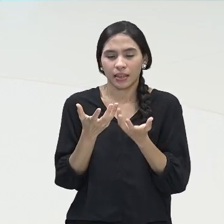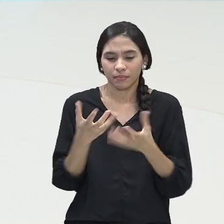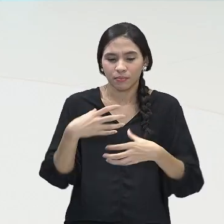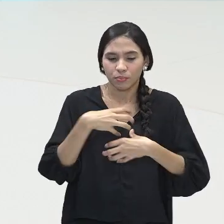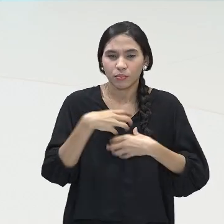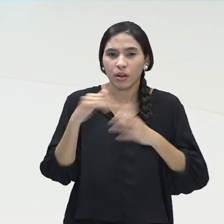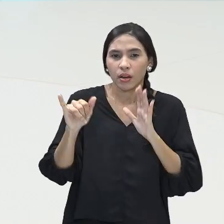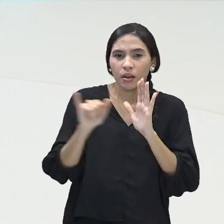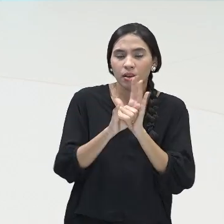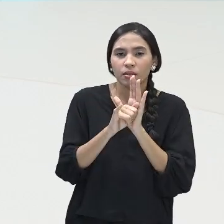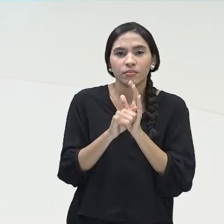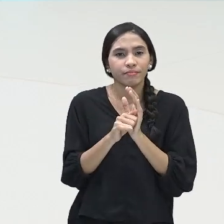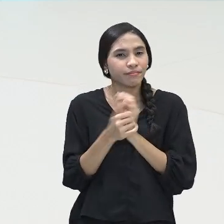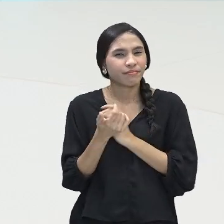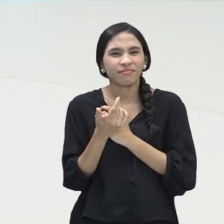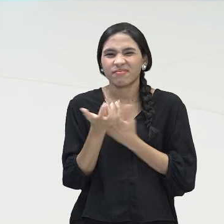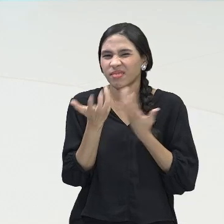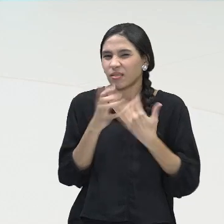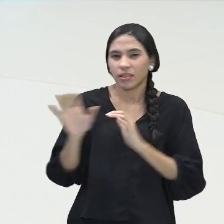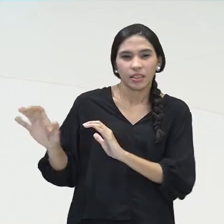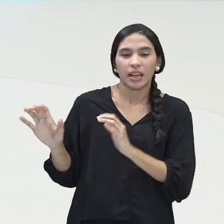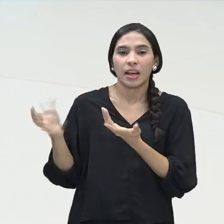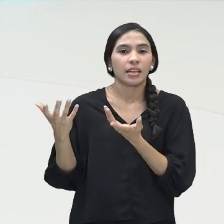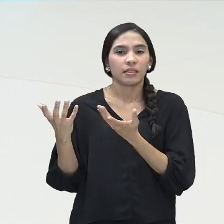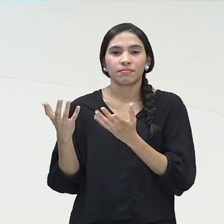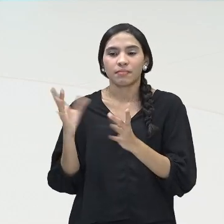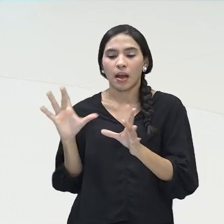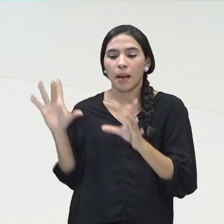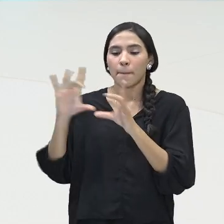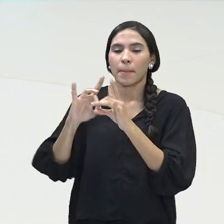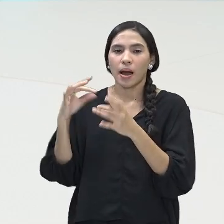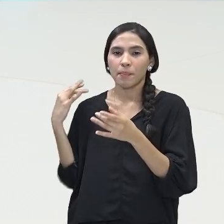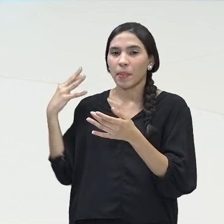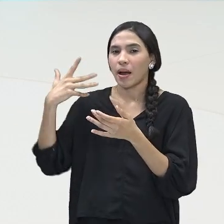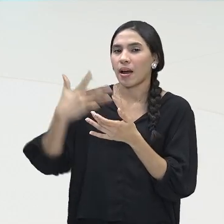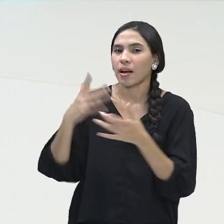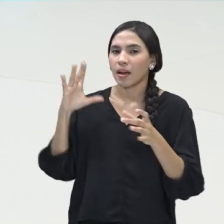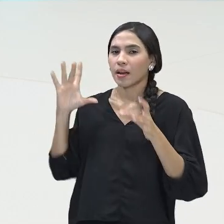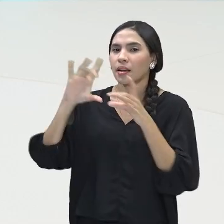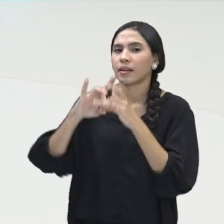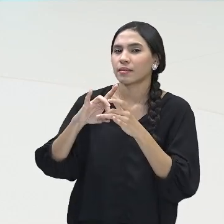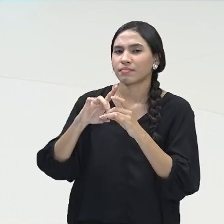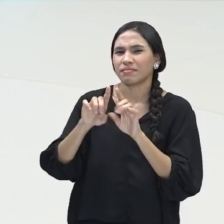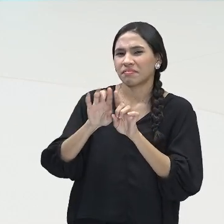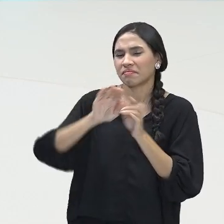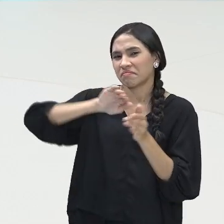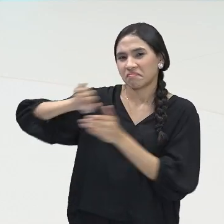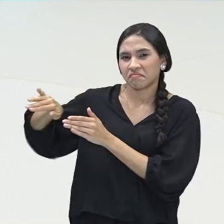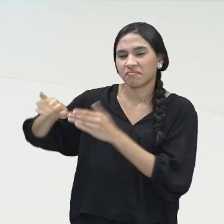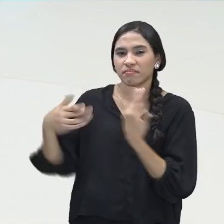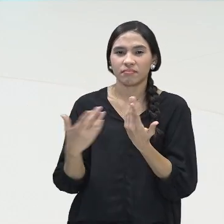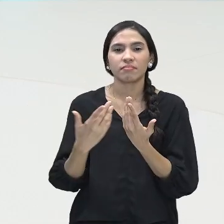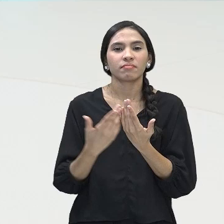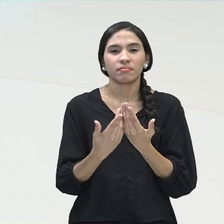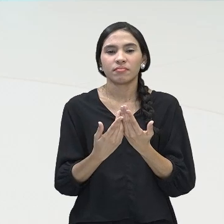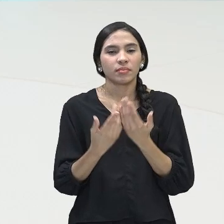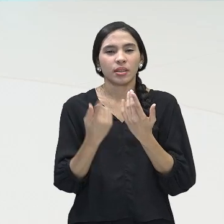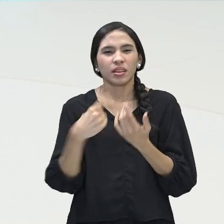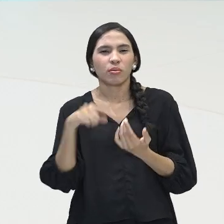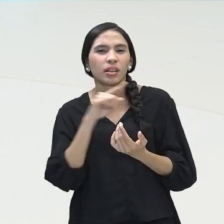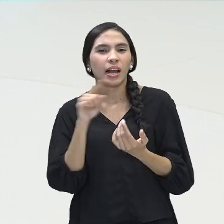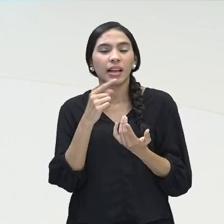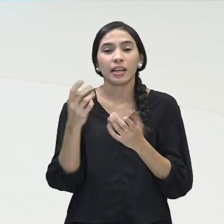querem ter ligação nenhuma com o passado. Eles vão quebrar o quê? A sintaxe, eles não vão focar muito na